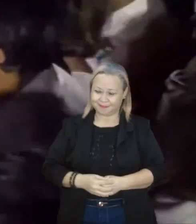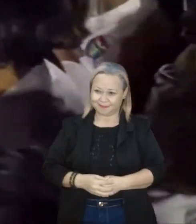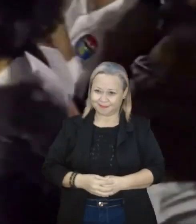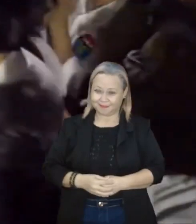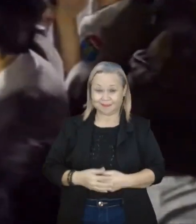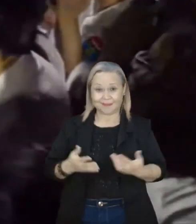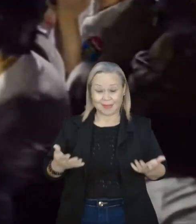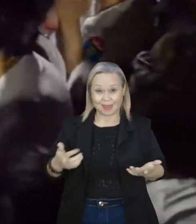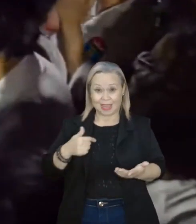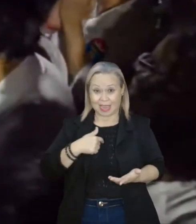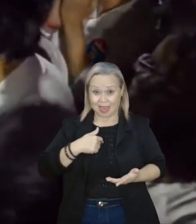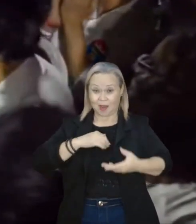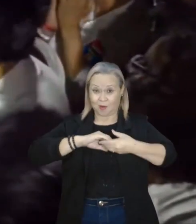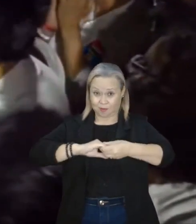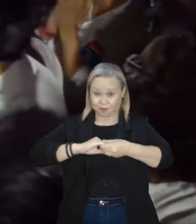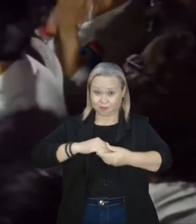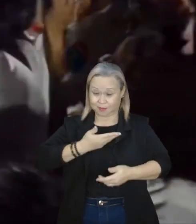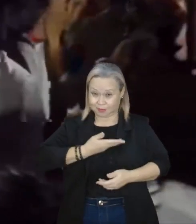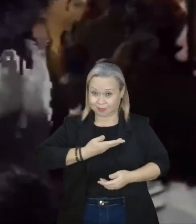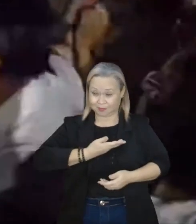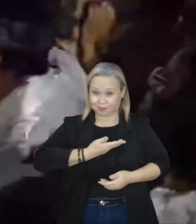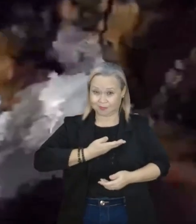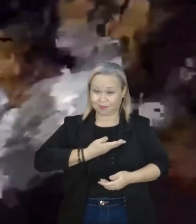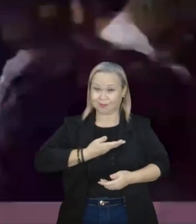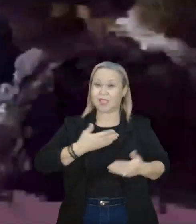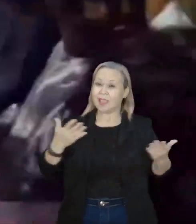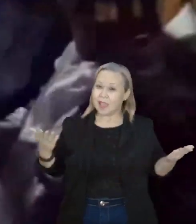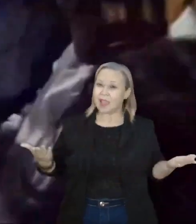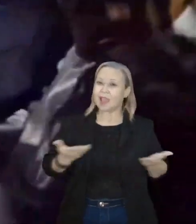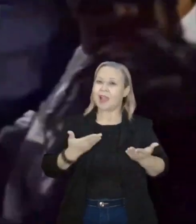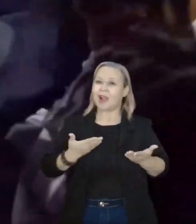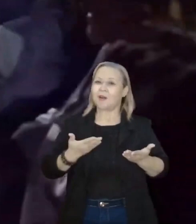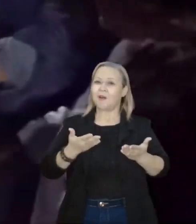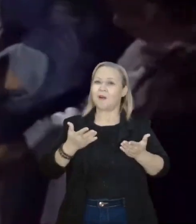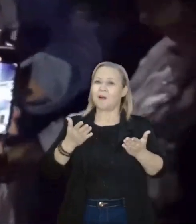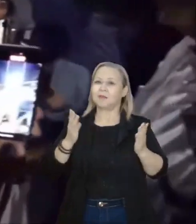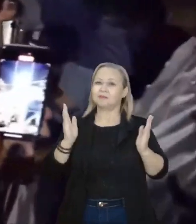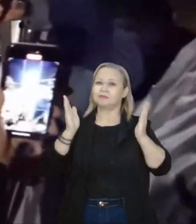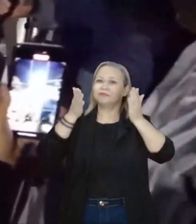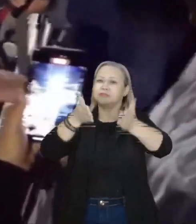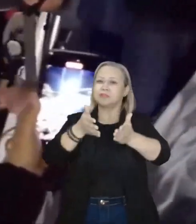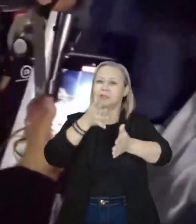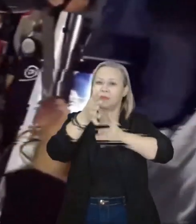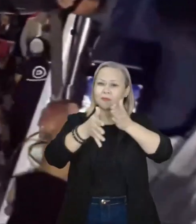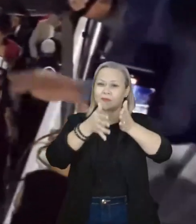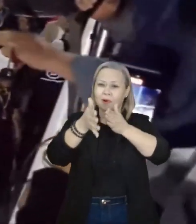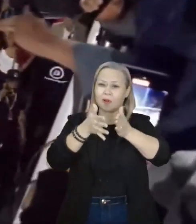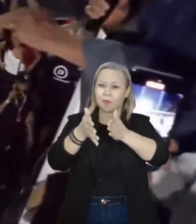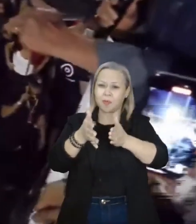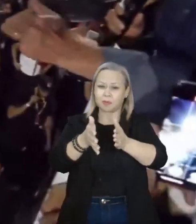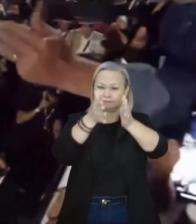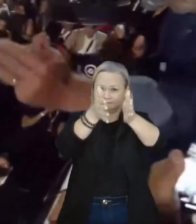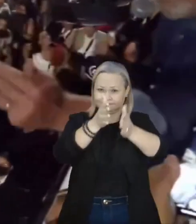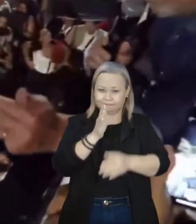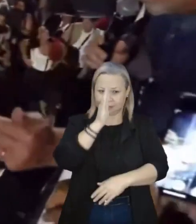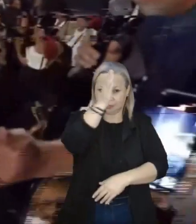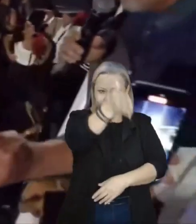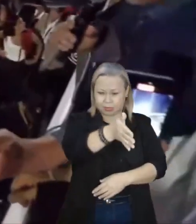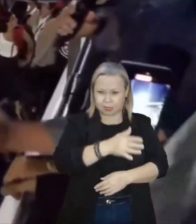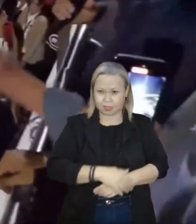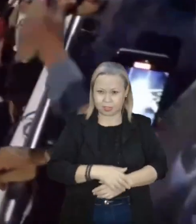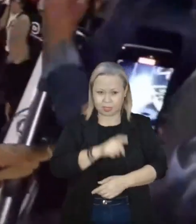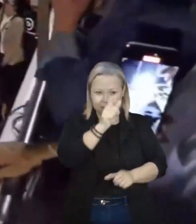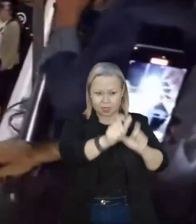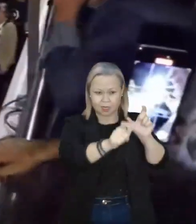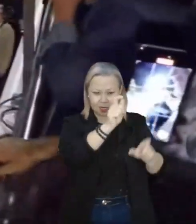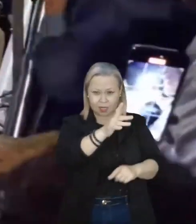Eu, companheiros, eu agora vou me dirigir um pouco naquela ponta, porque aquelas pessoas que estão de